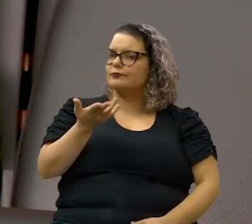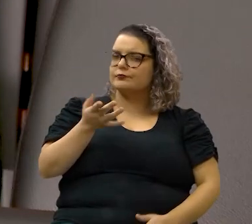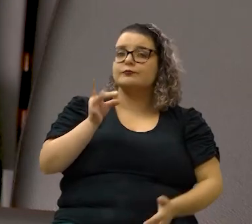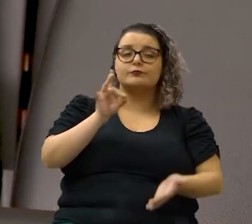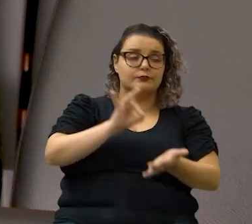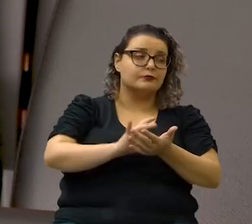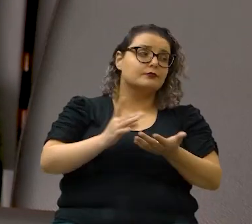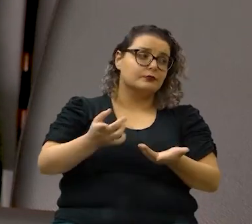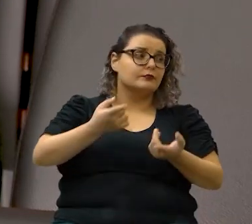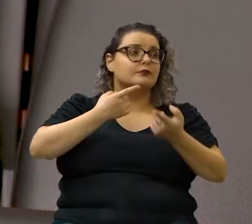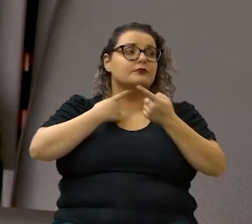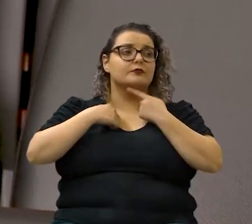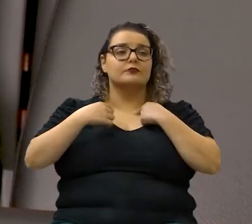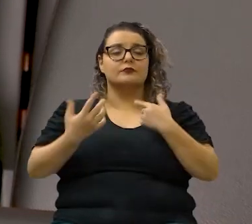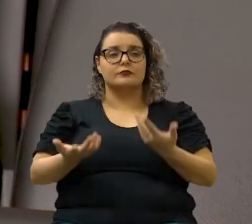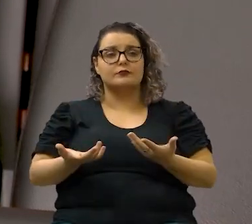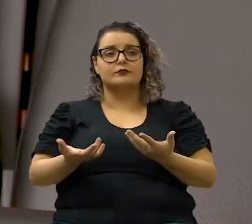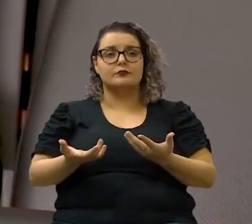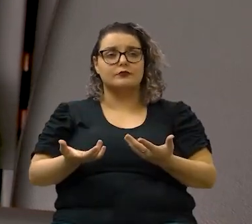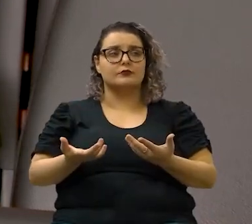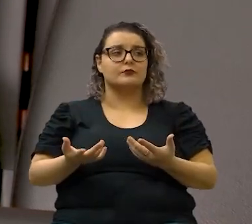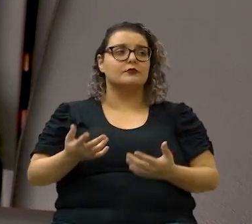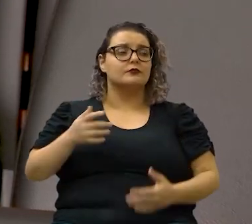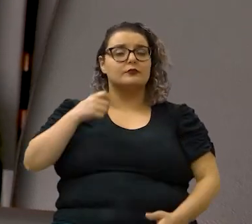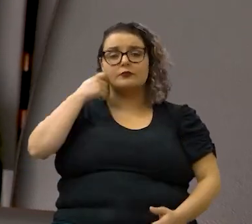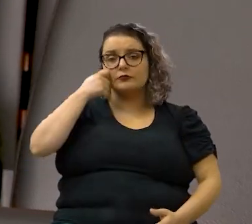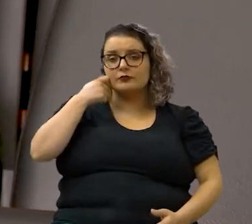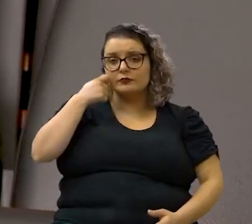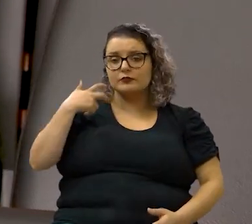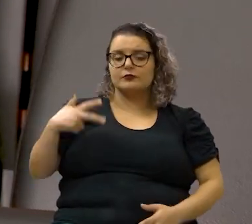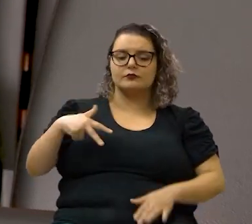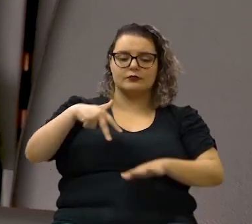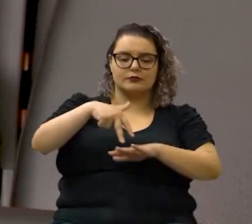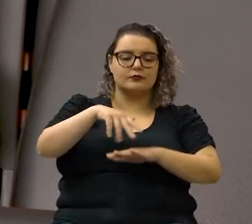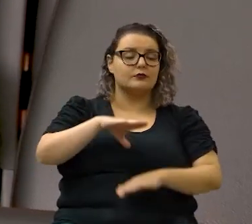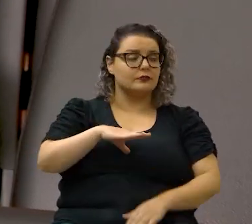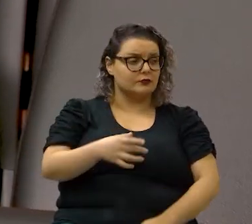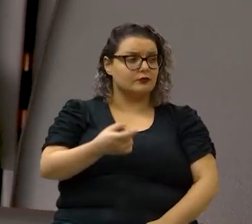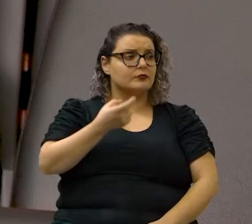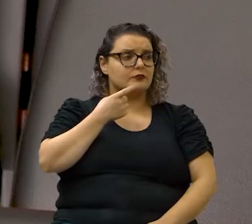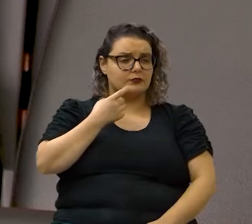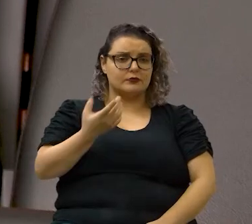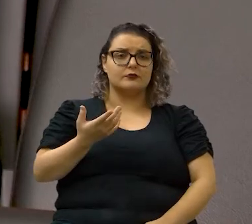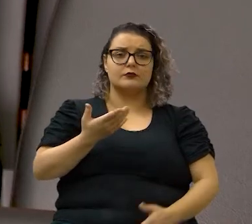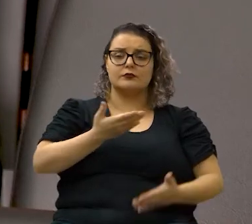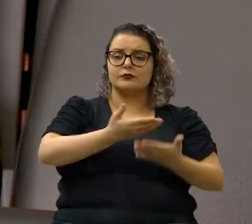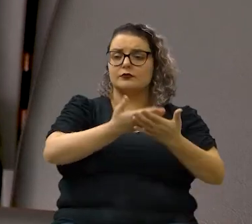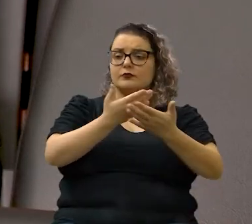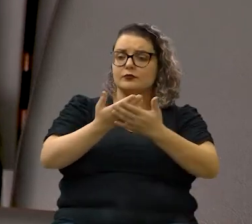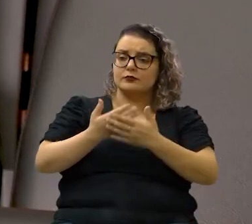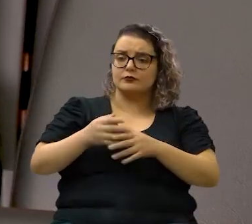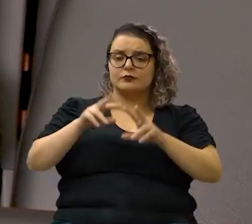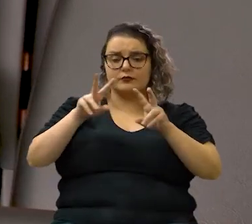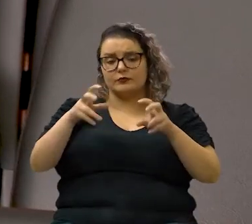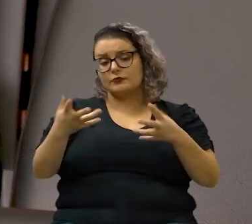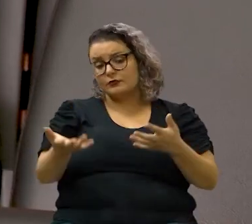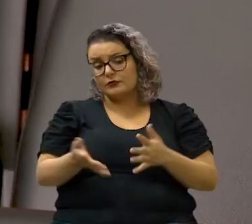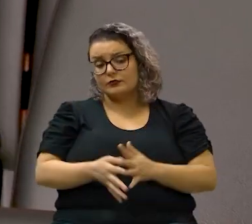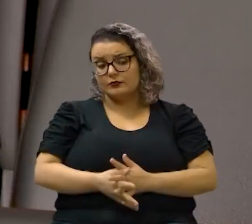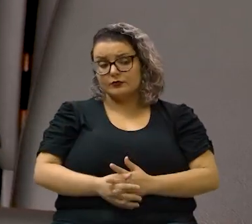parece que é realmente uma vontade dos artistas da cidade, daqueles que estudam o